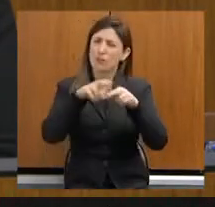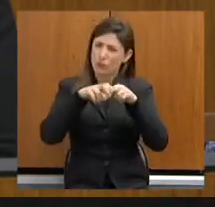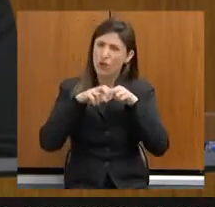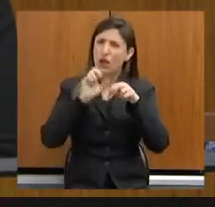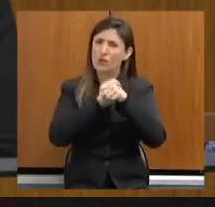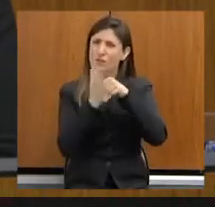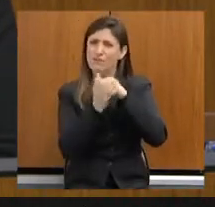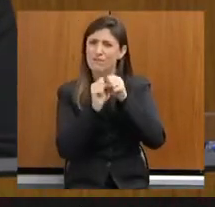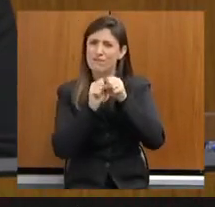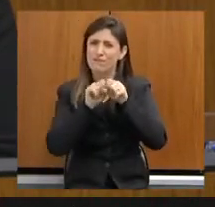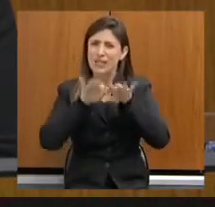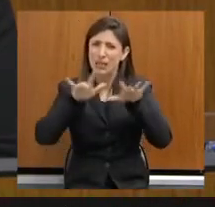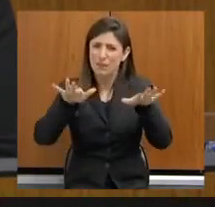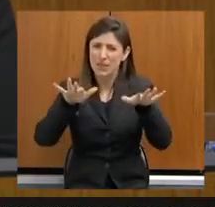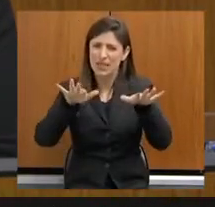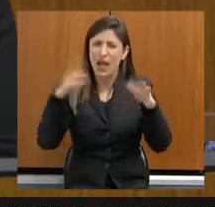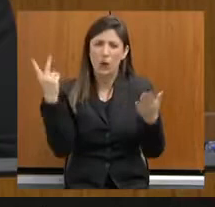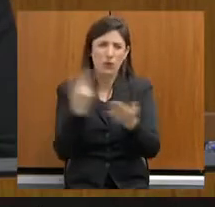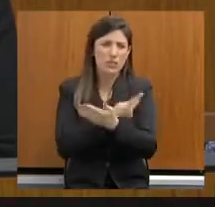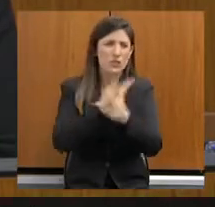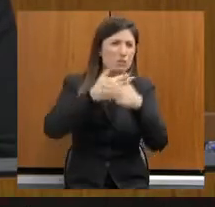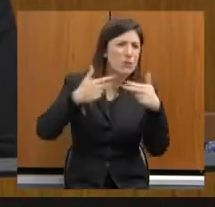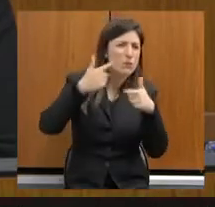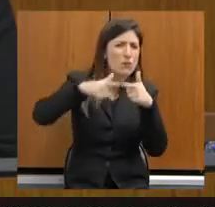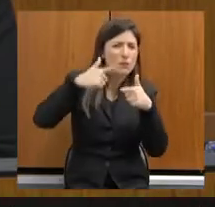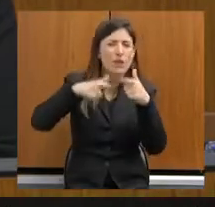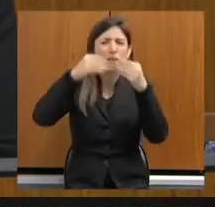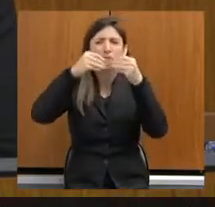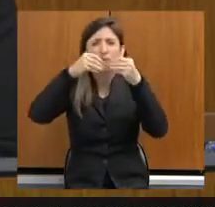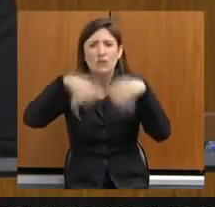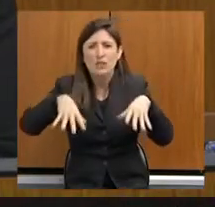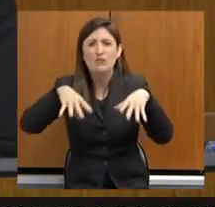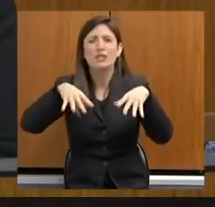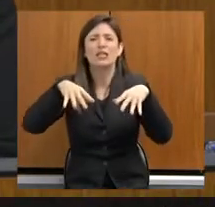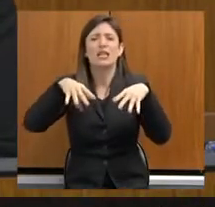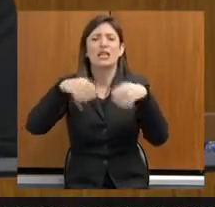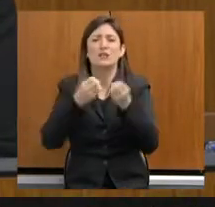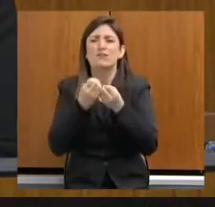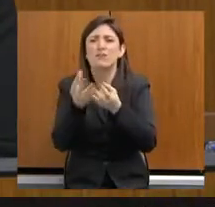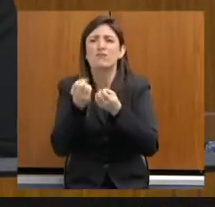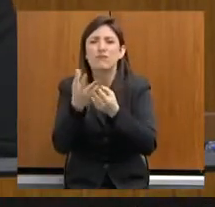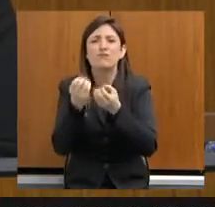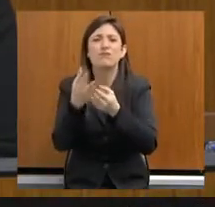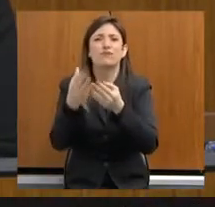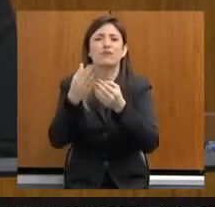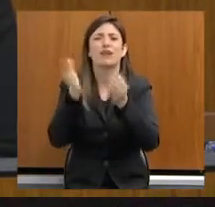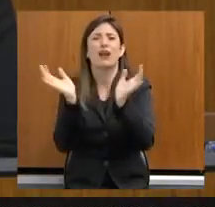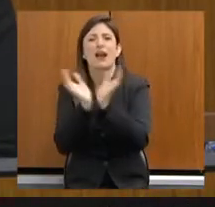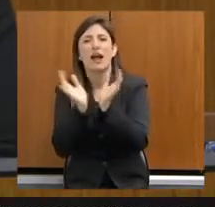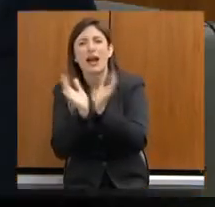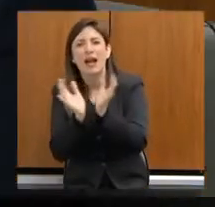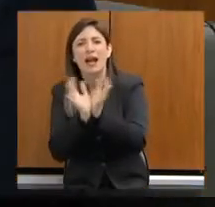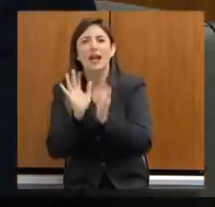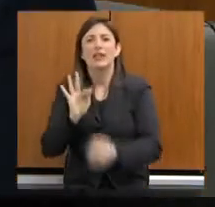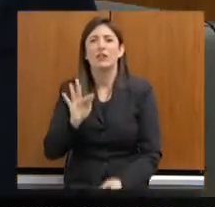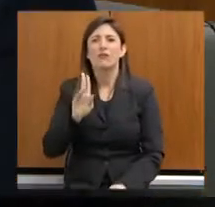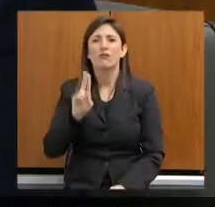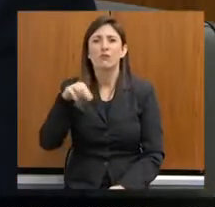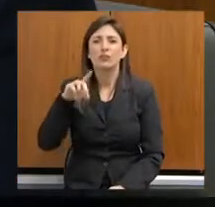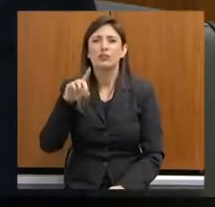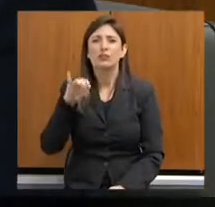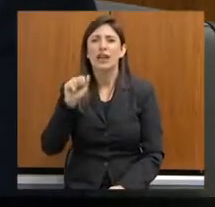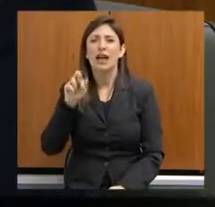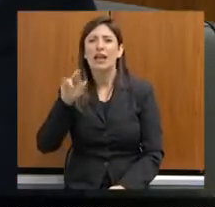entregas da secretaria com relação à regulação fundiária e em relação ao meio ambiente